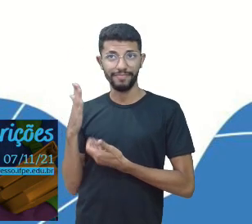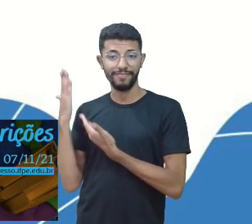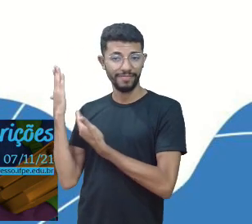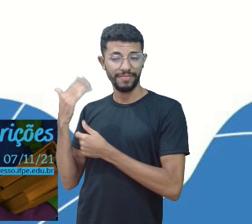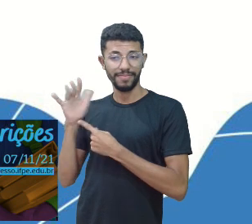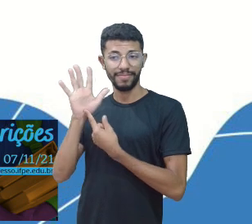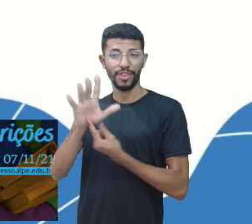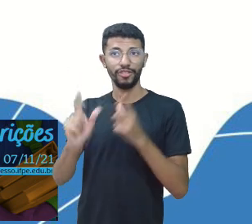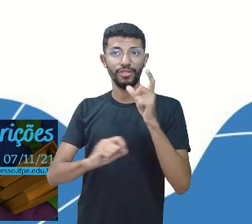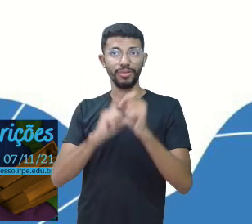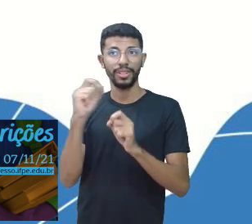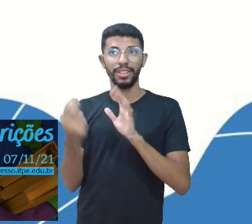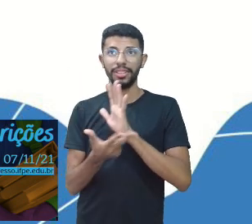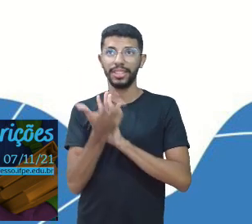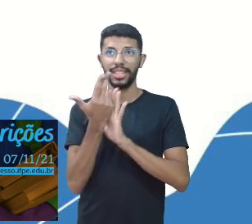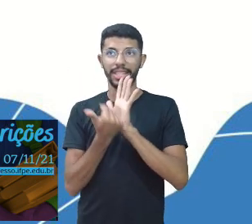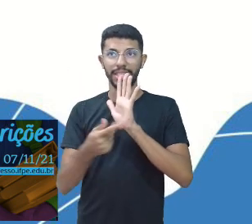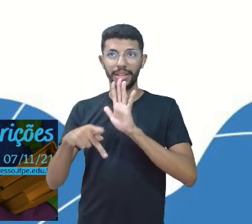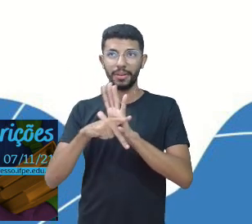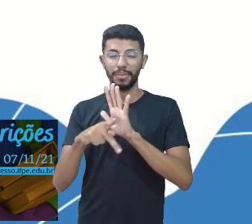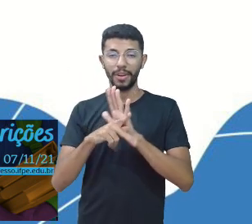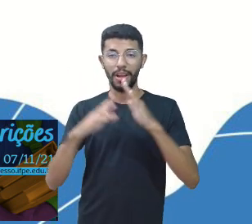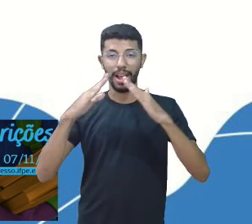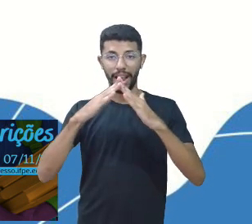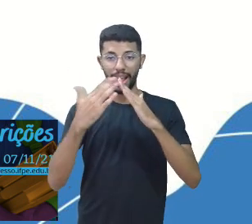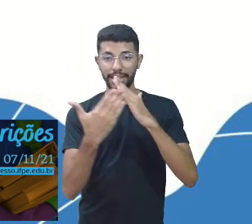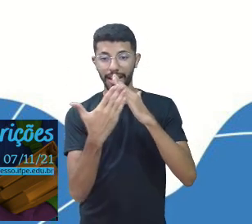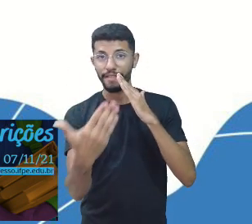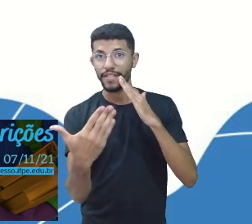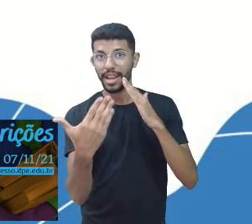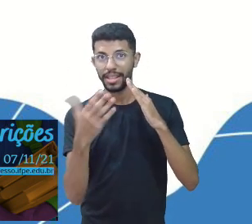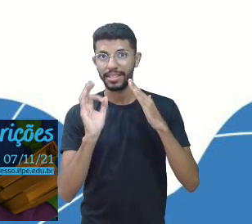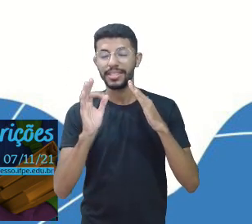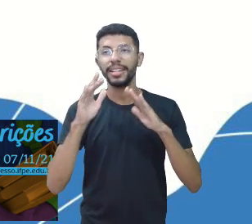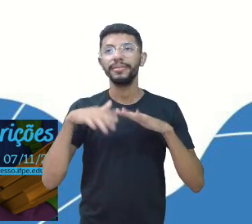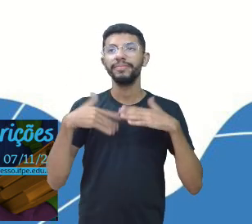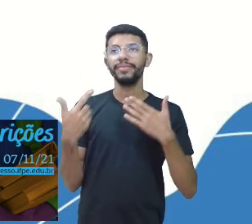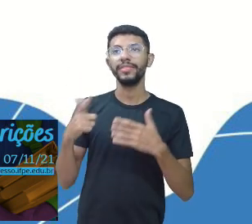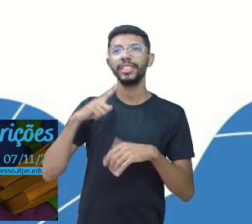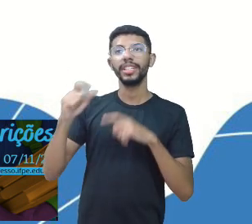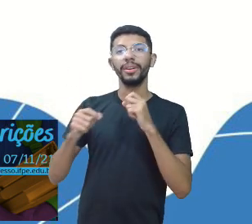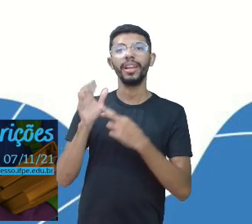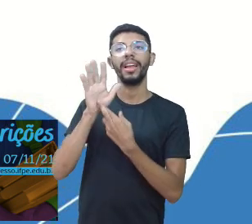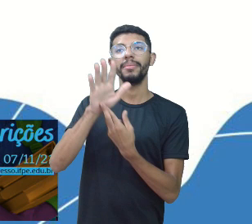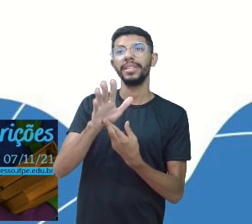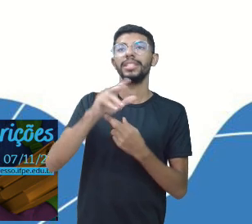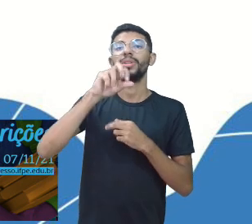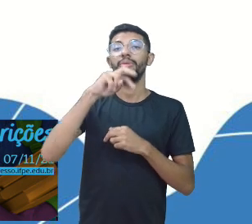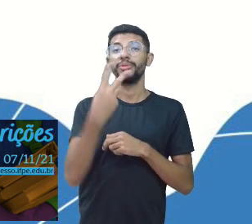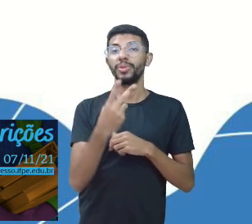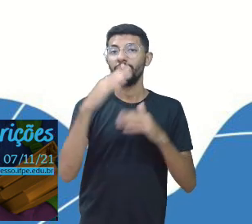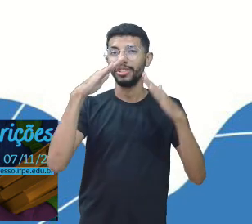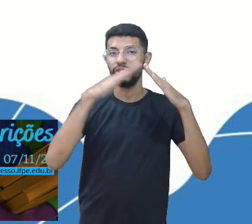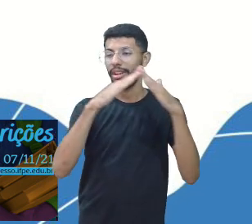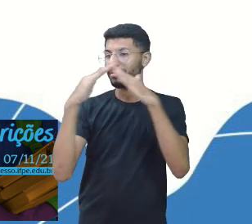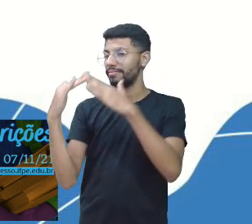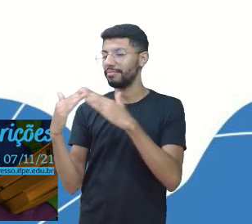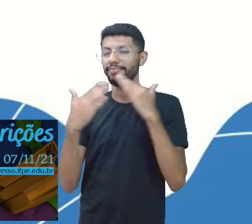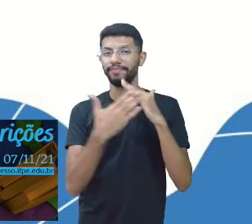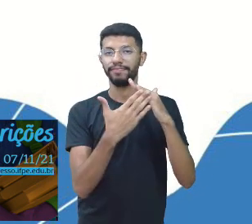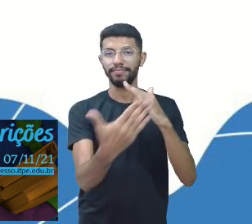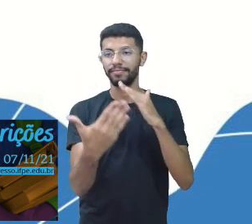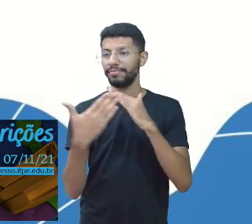mostram o desenho da frente de duas casas. Então, ó, a gente tem aí representado duas casas. Visualmente,